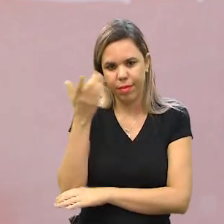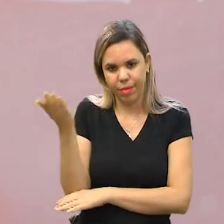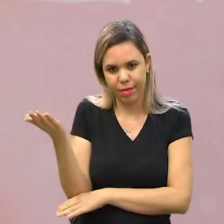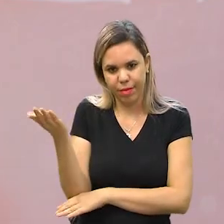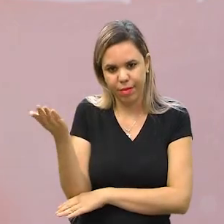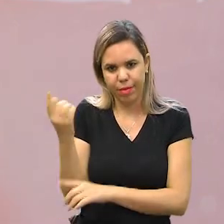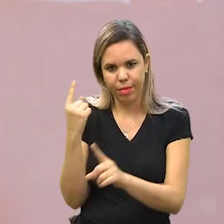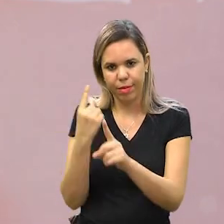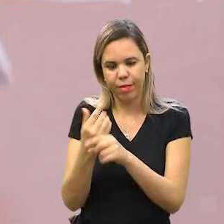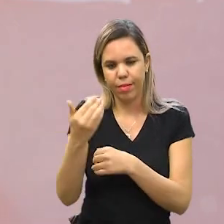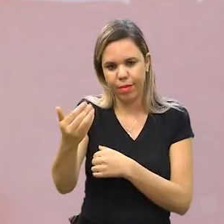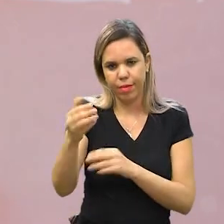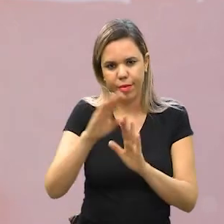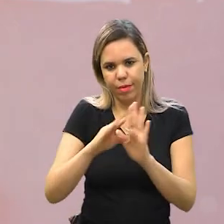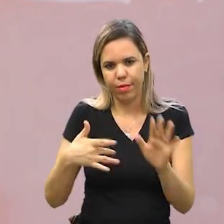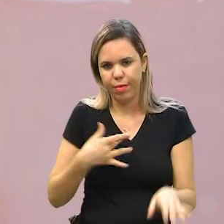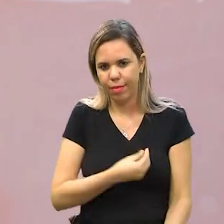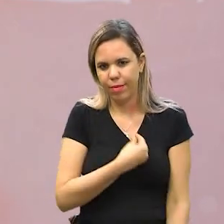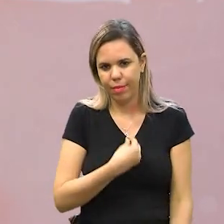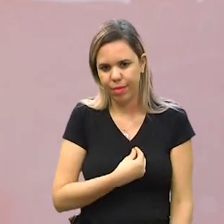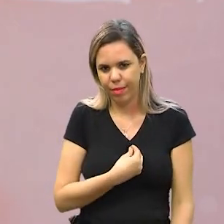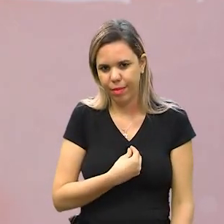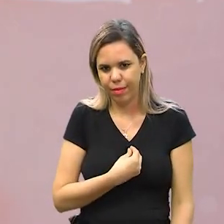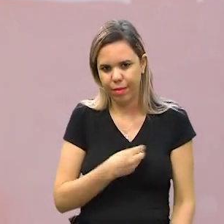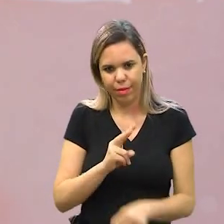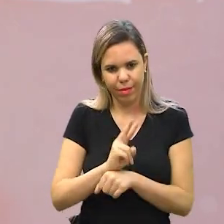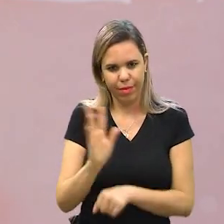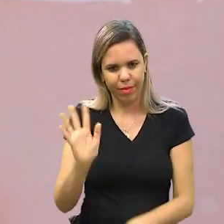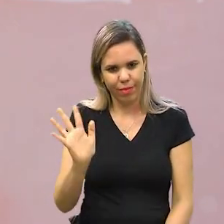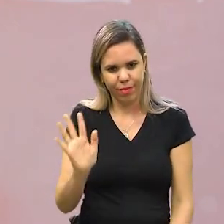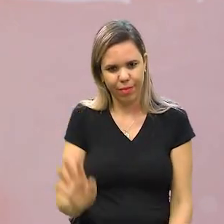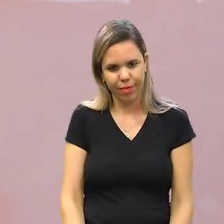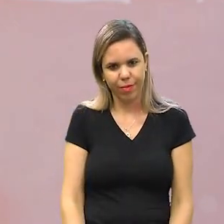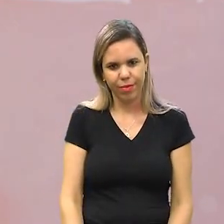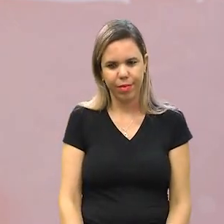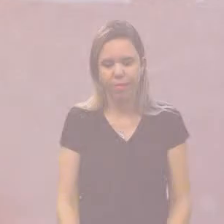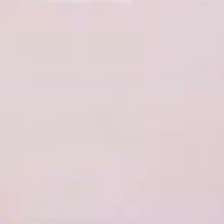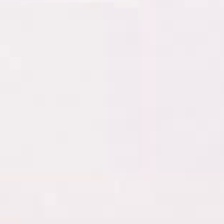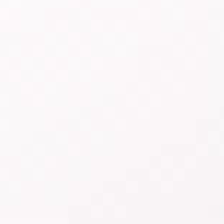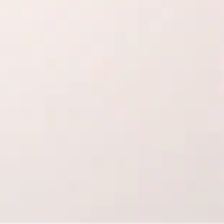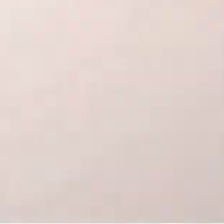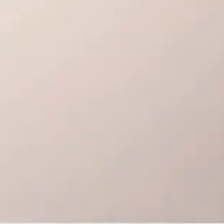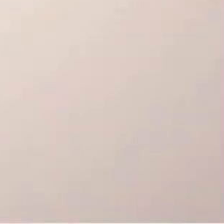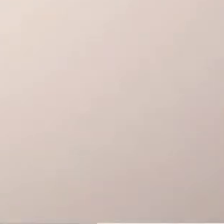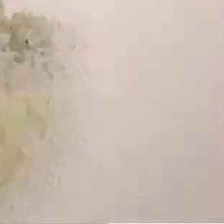íntegra. Então, a gente se vê no próximo Saúde é Vida. Se cuida! Tchau!